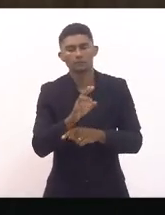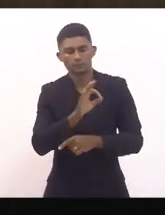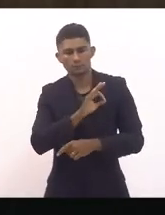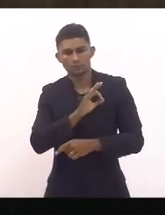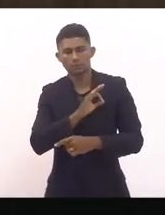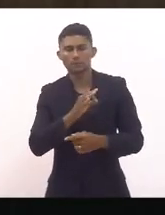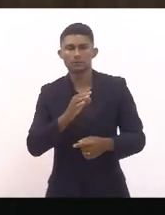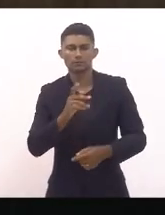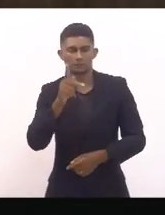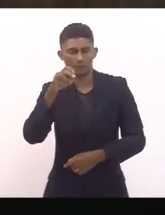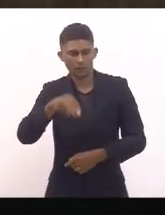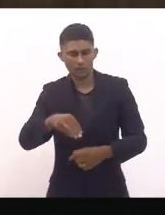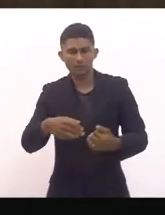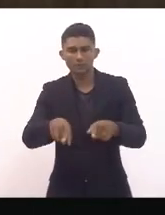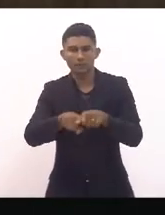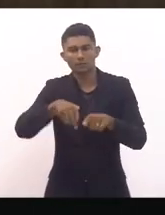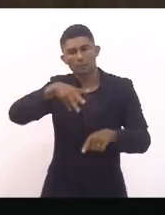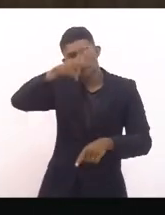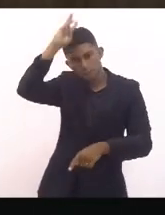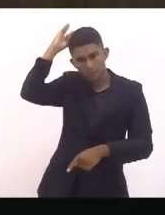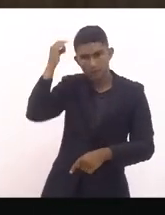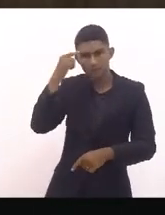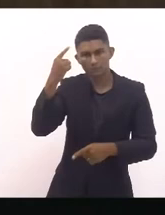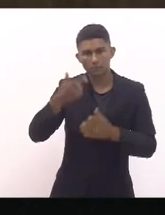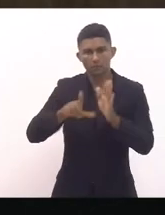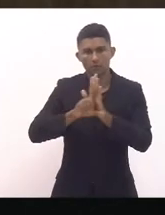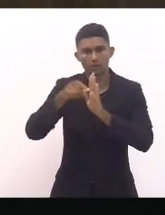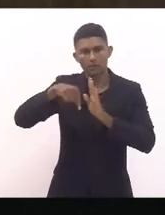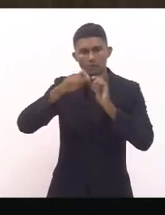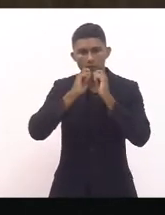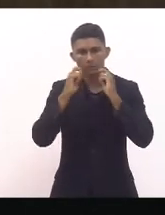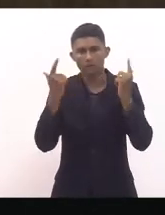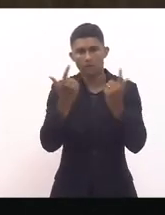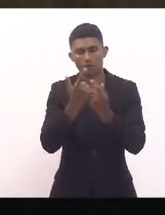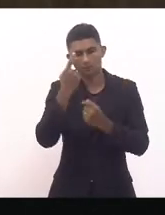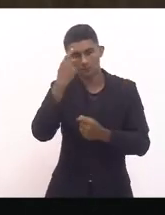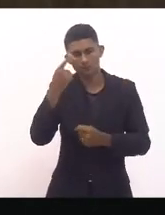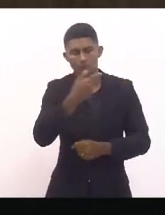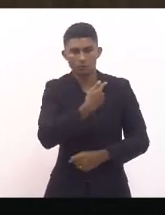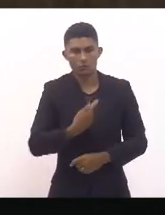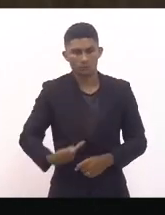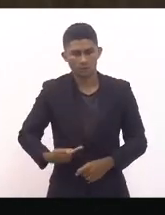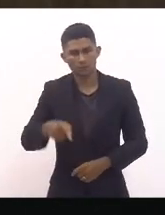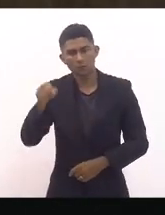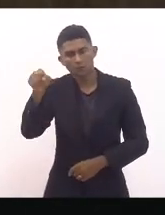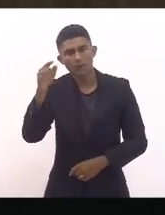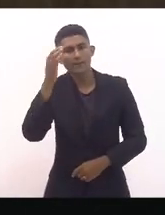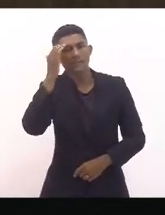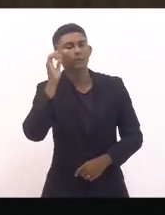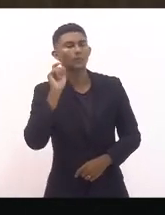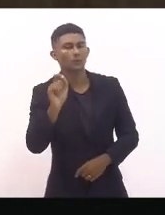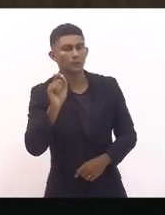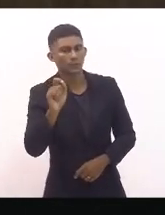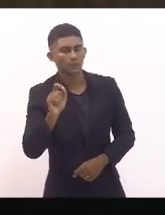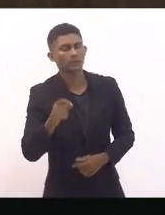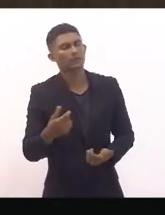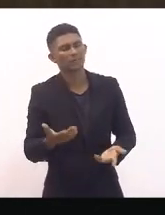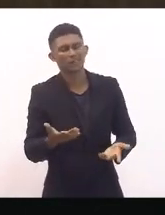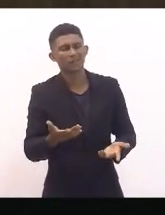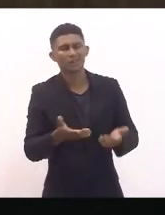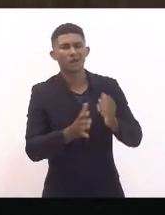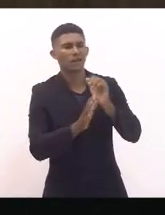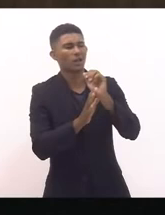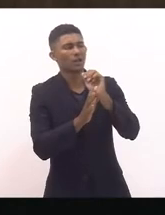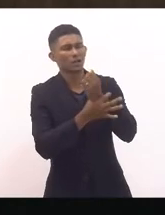bombeiros militares veio a esta casa, o governo entendeu por não garantir a